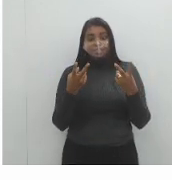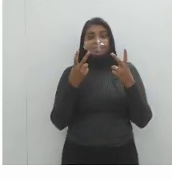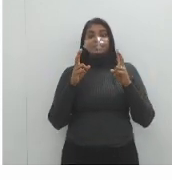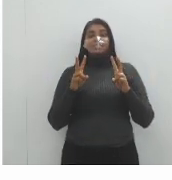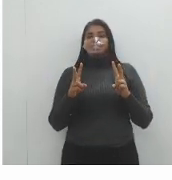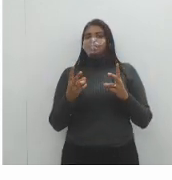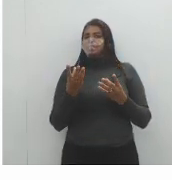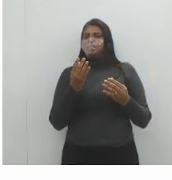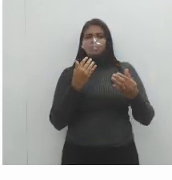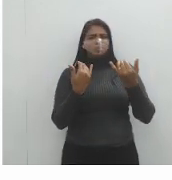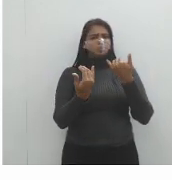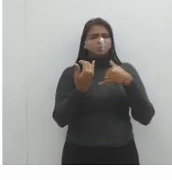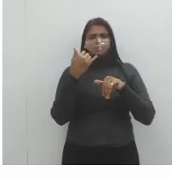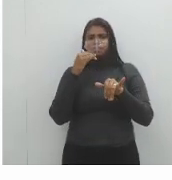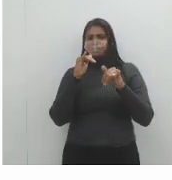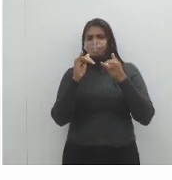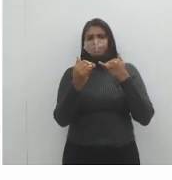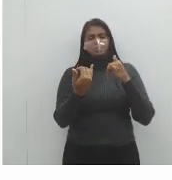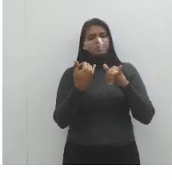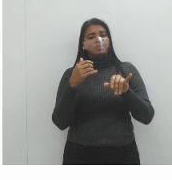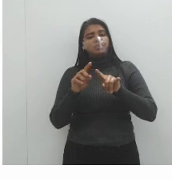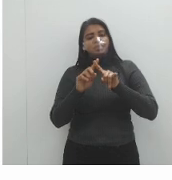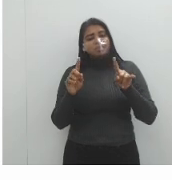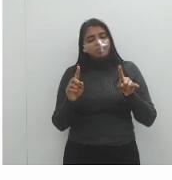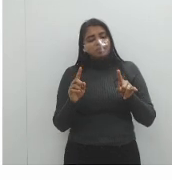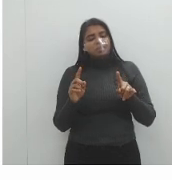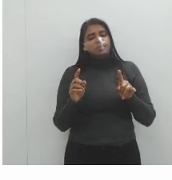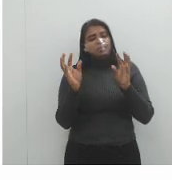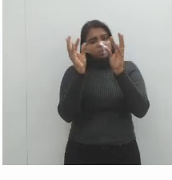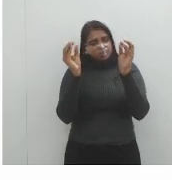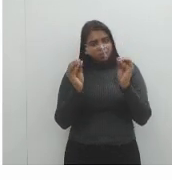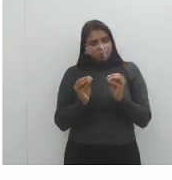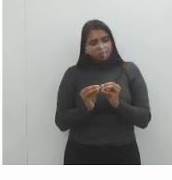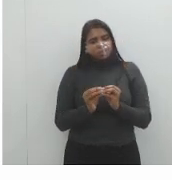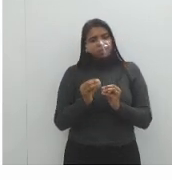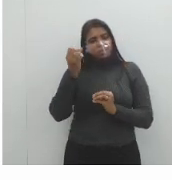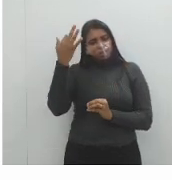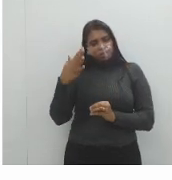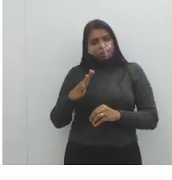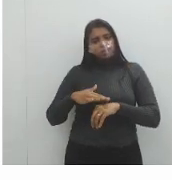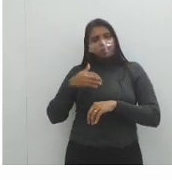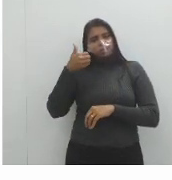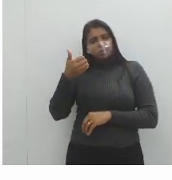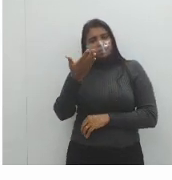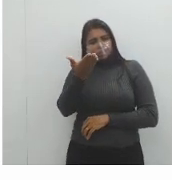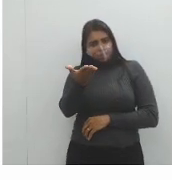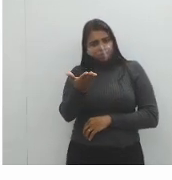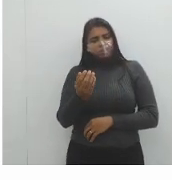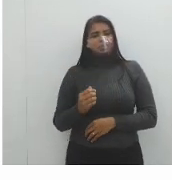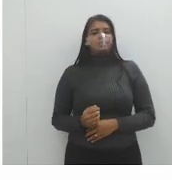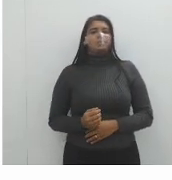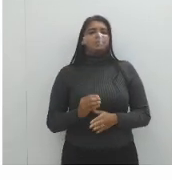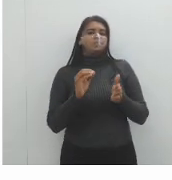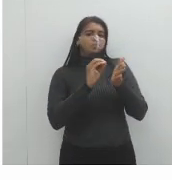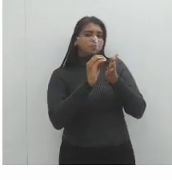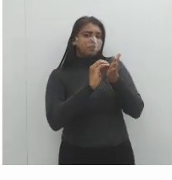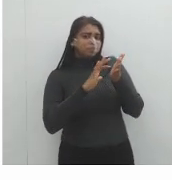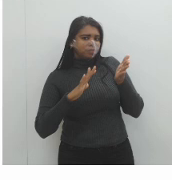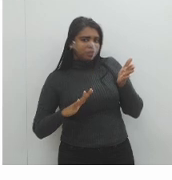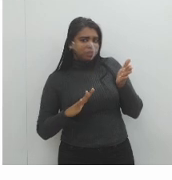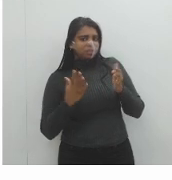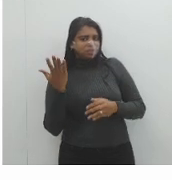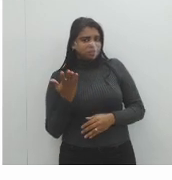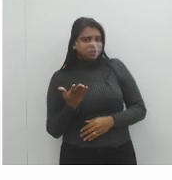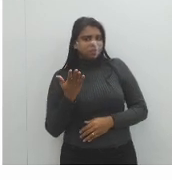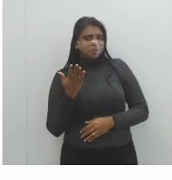muitas informações, mas vamos tentar aqui dar uma resumida. Vamos para um exercício. Vamos aqui exercitar. Então,